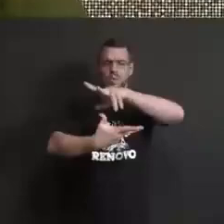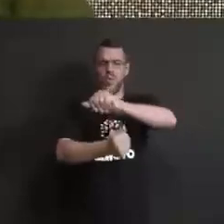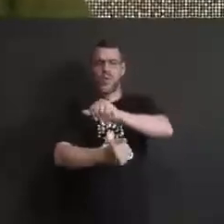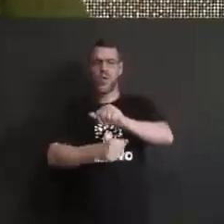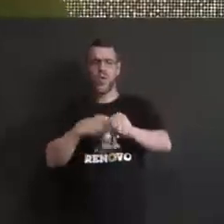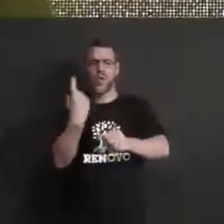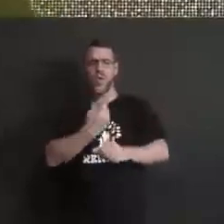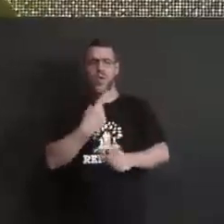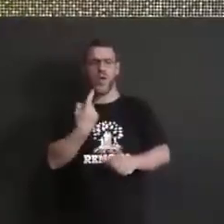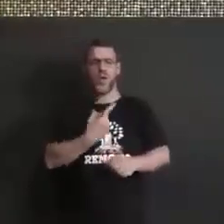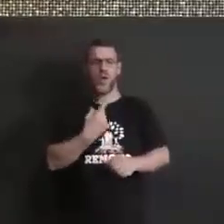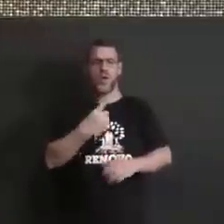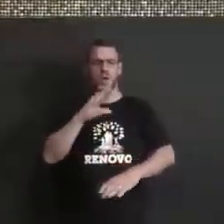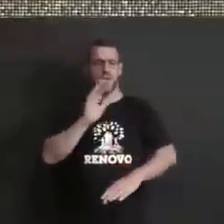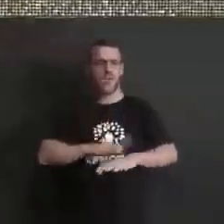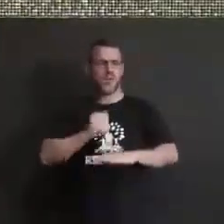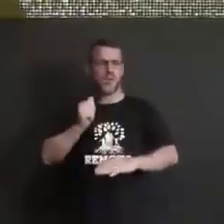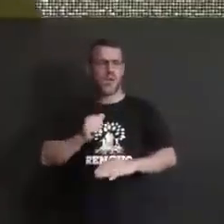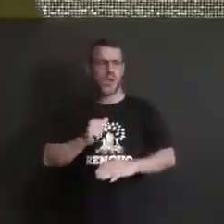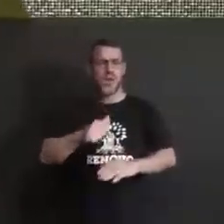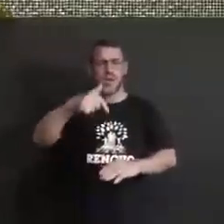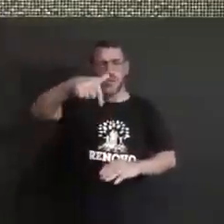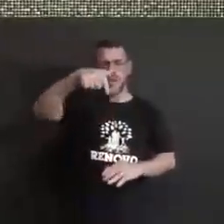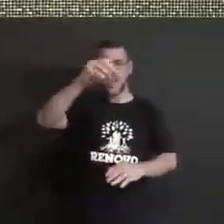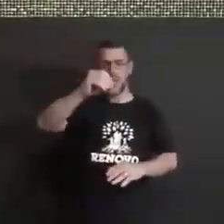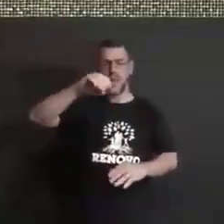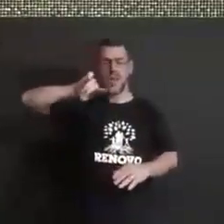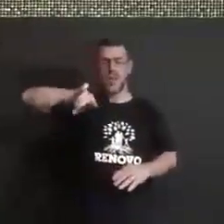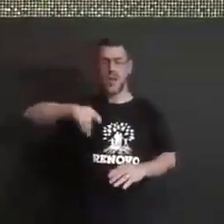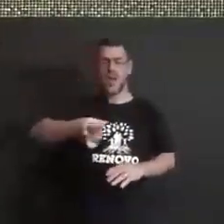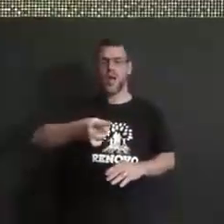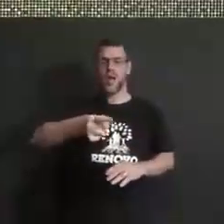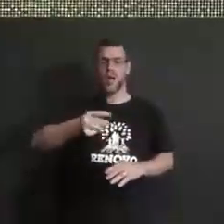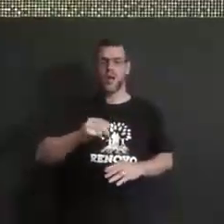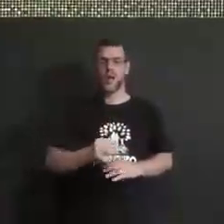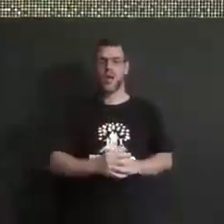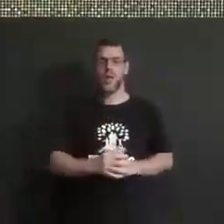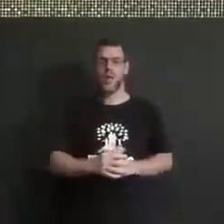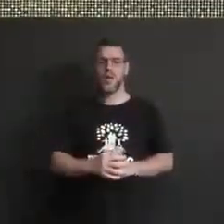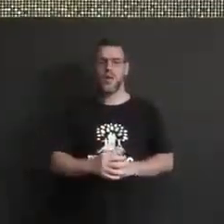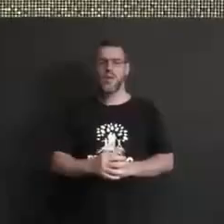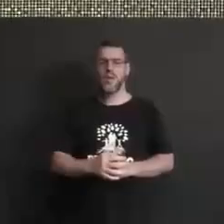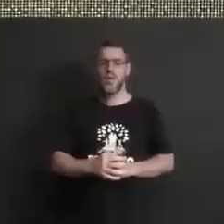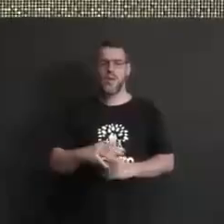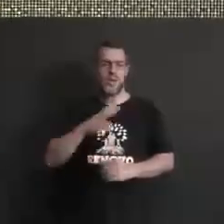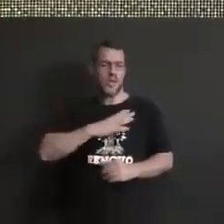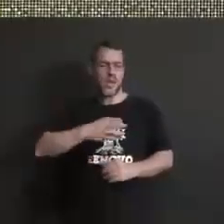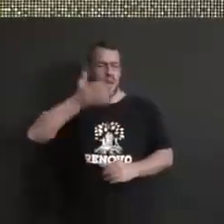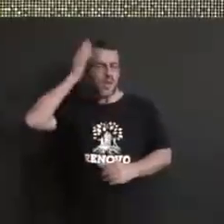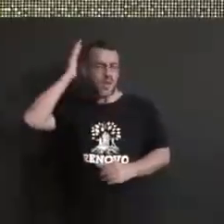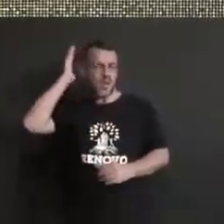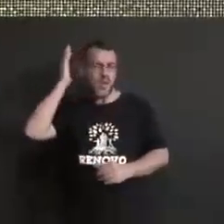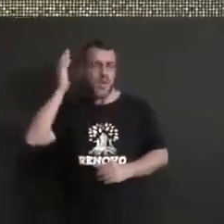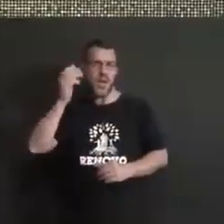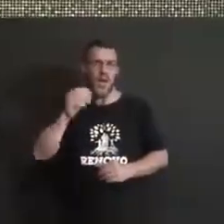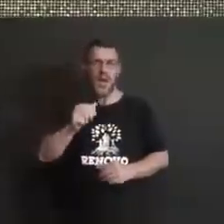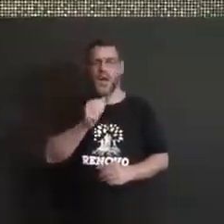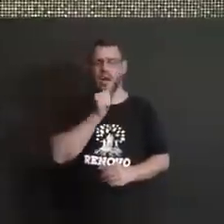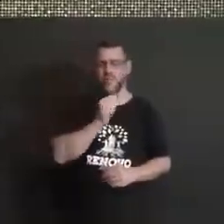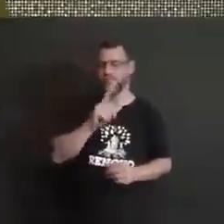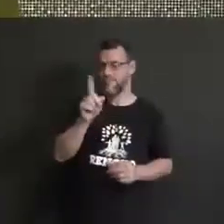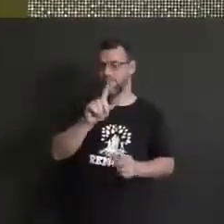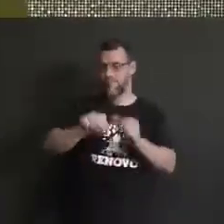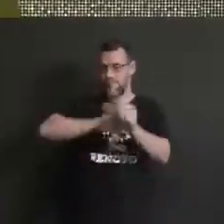de 70 mil em Taubaté, mais de 90 mil e nós não transformamos Taubaté.